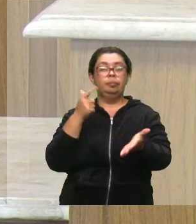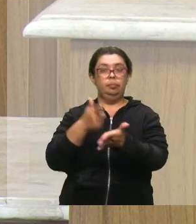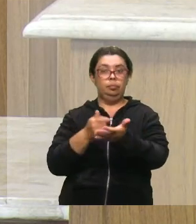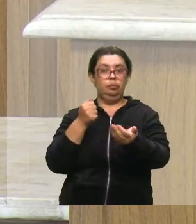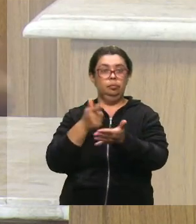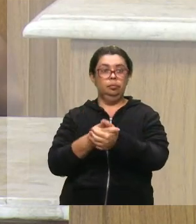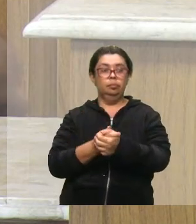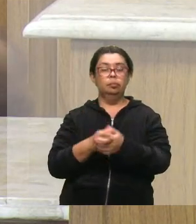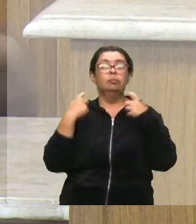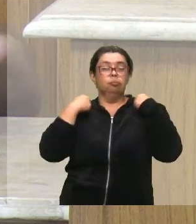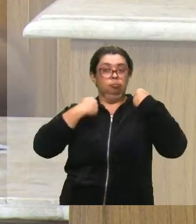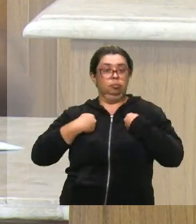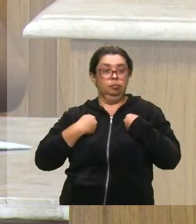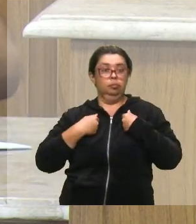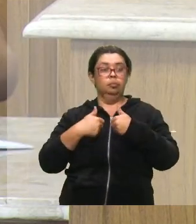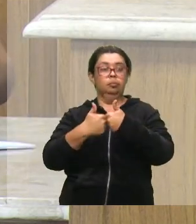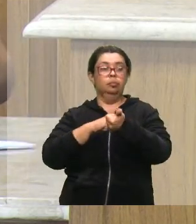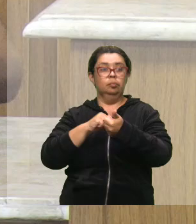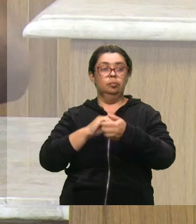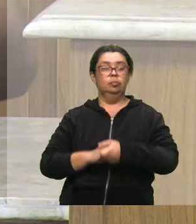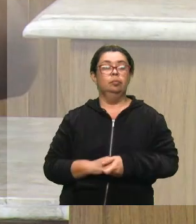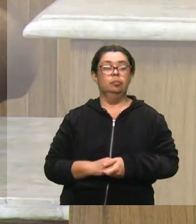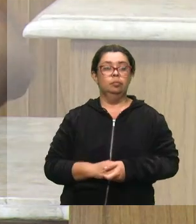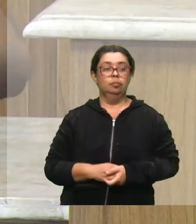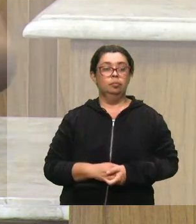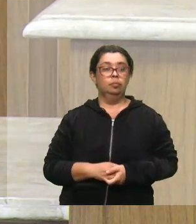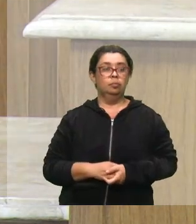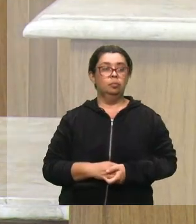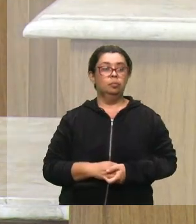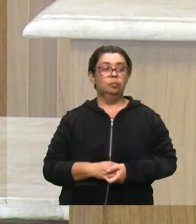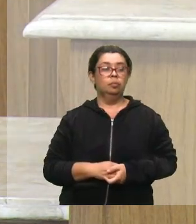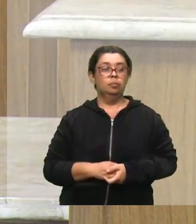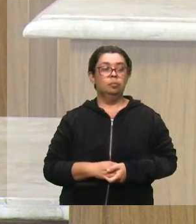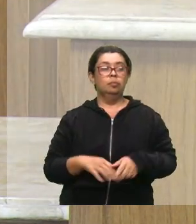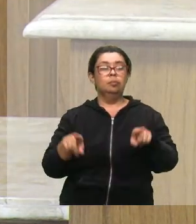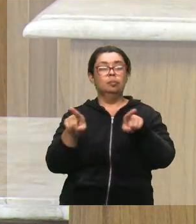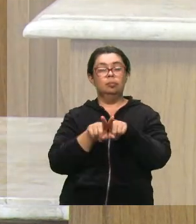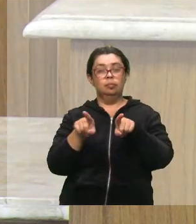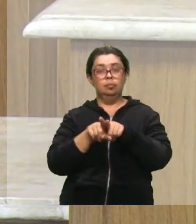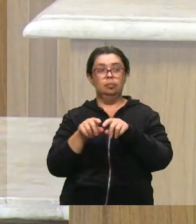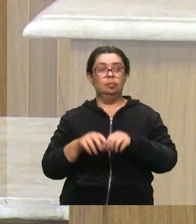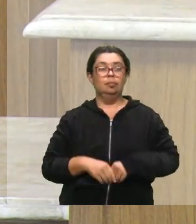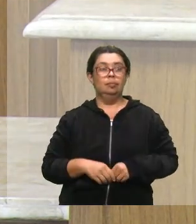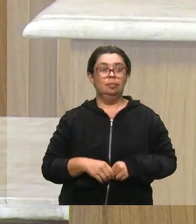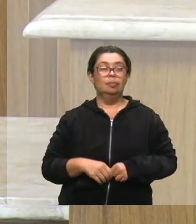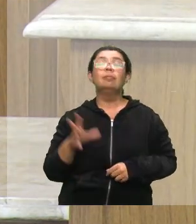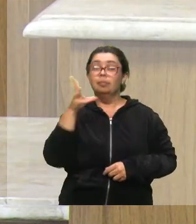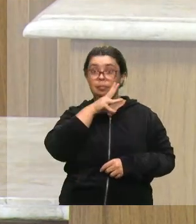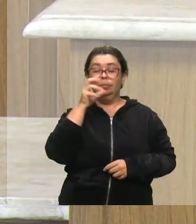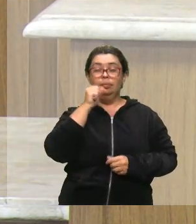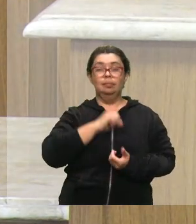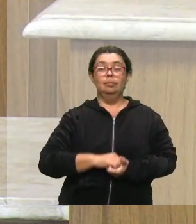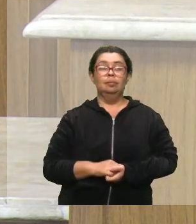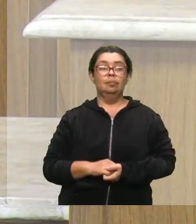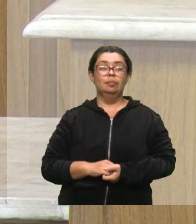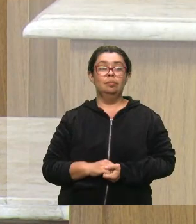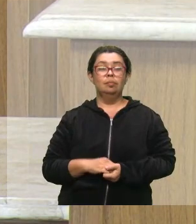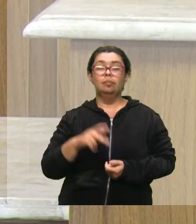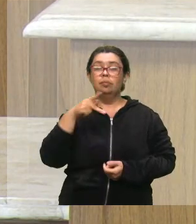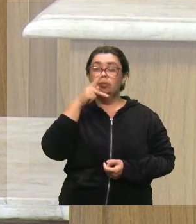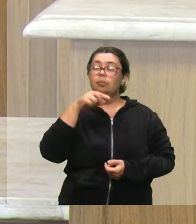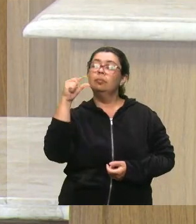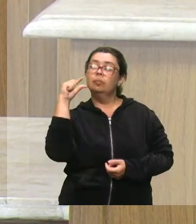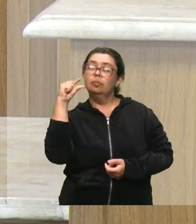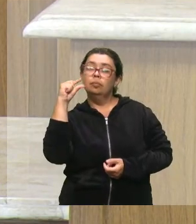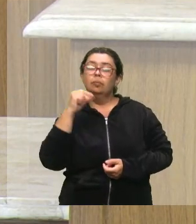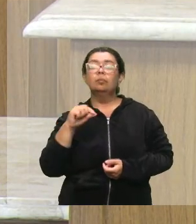Bolsa Atleta e contratação de instrutores. Bom, dessa forma, de maneira rápida, eu expus um pouco daquilo que